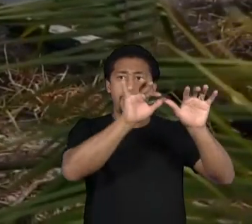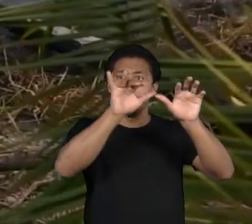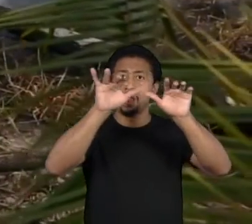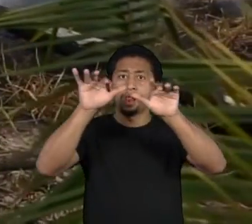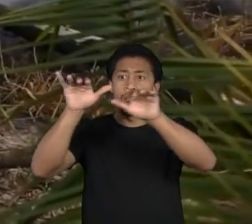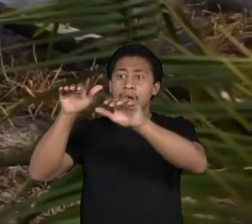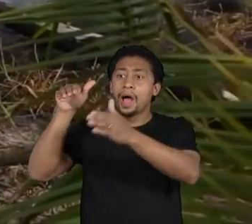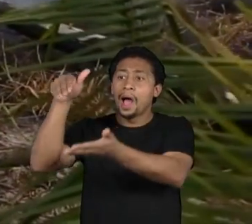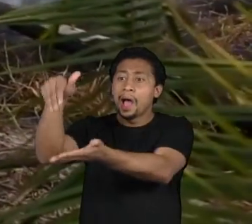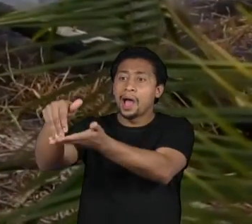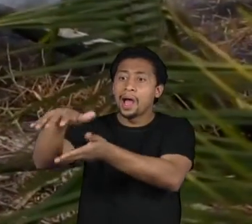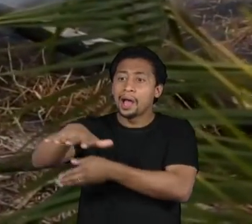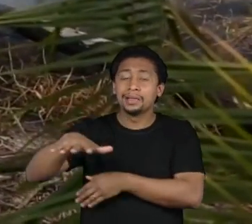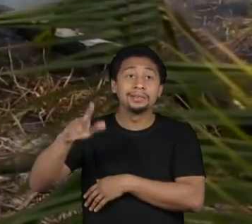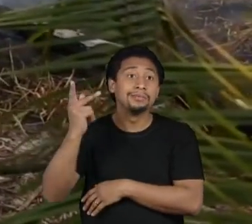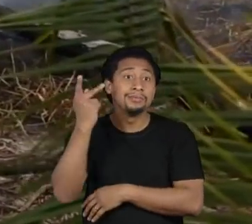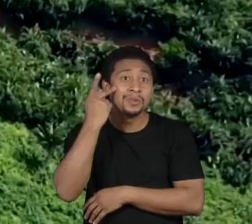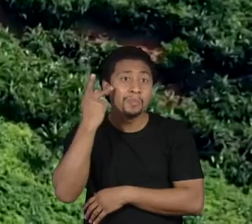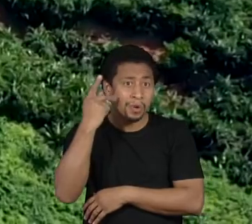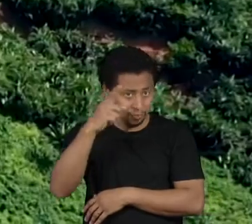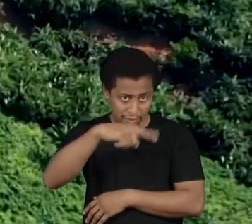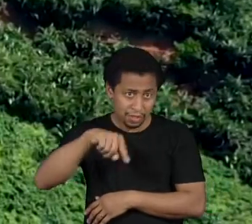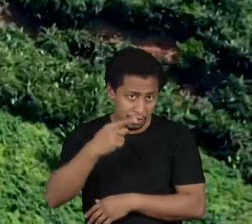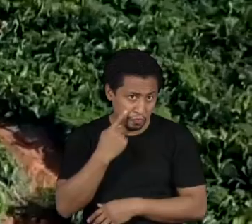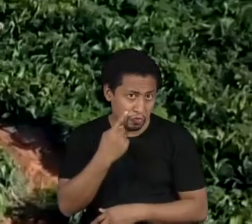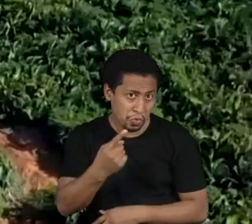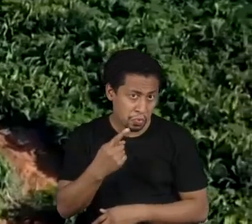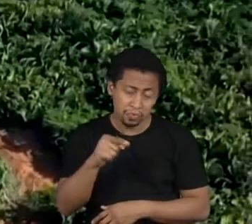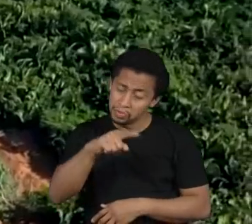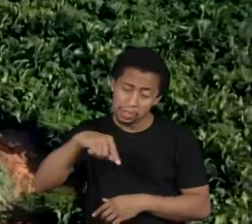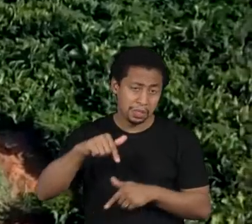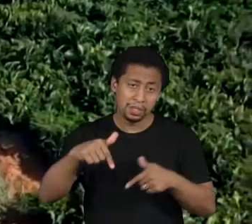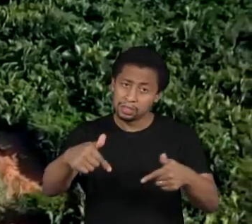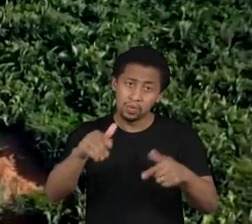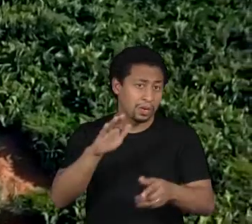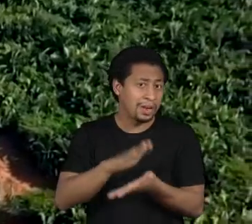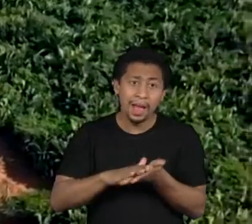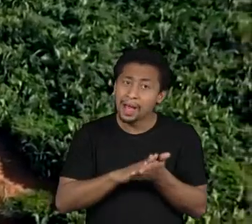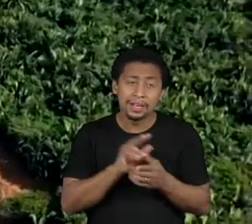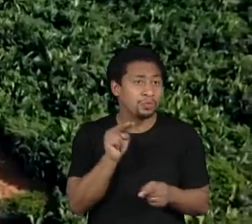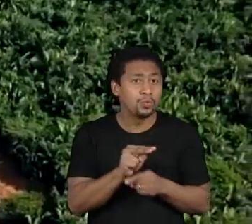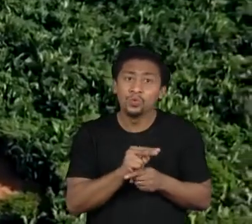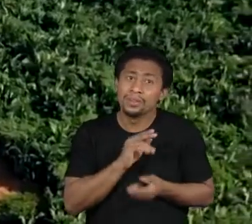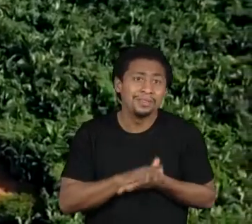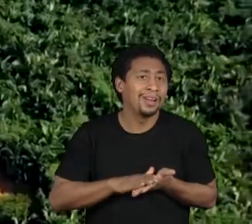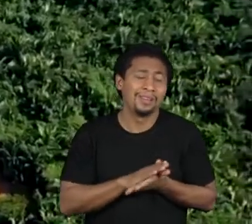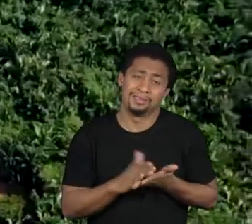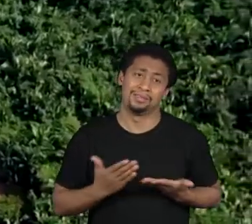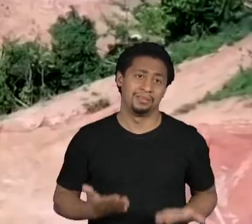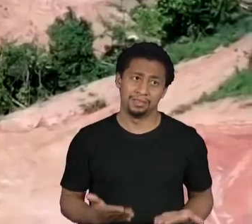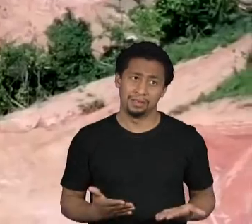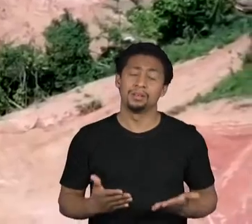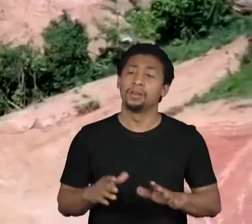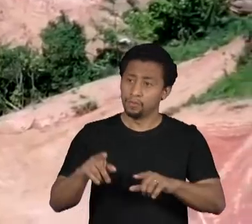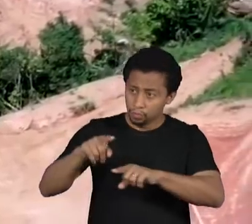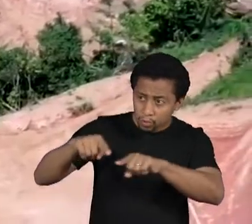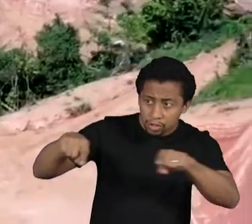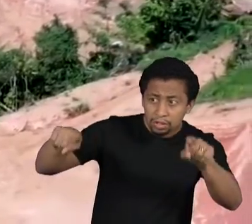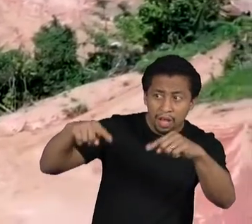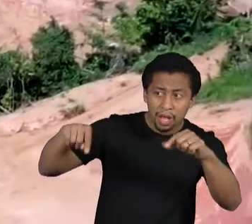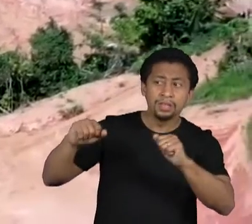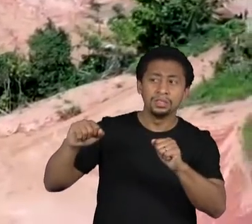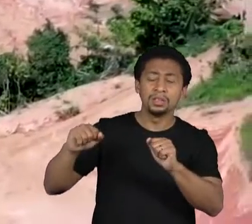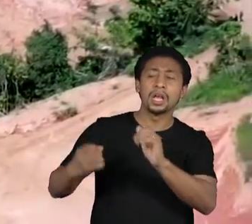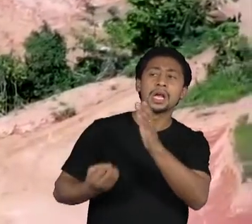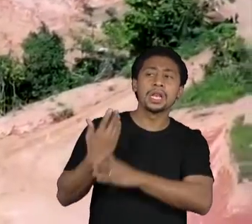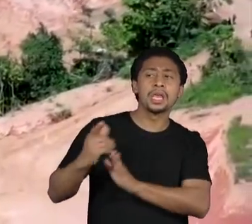desmatamento. Animais queimaram. Existe protocolo de consultas, mas vocês não usam. Os brancos fazem leis e não